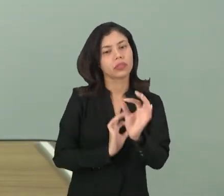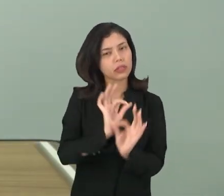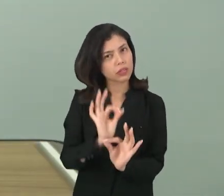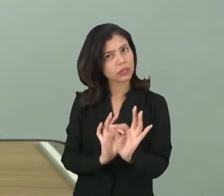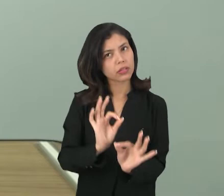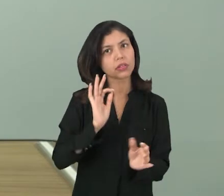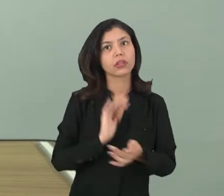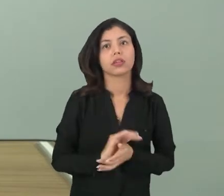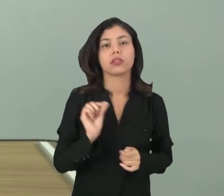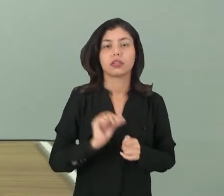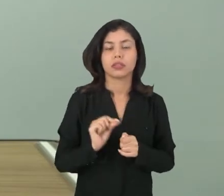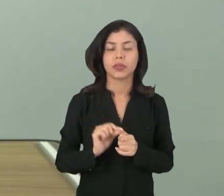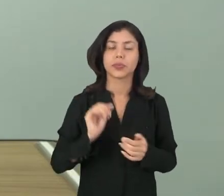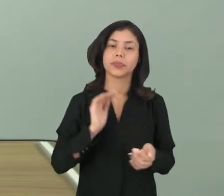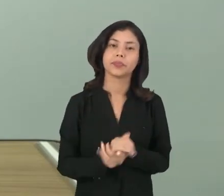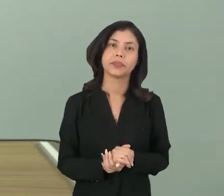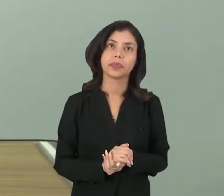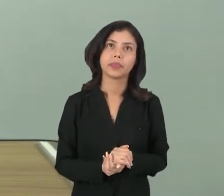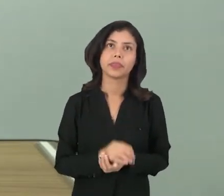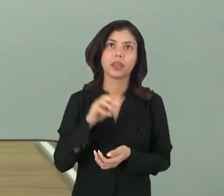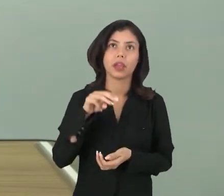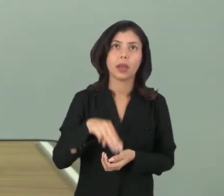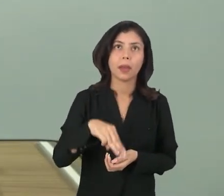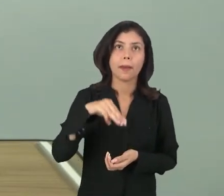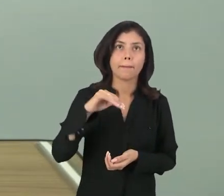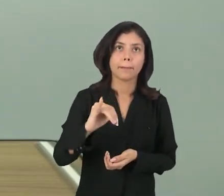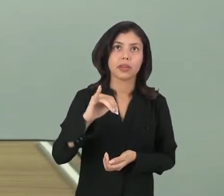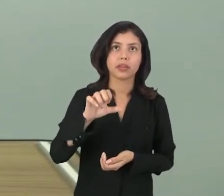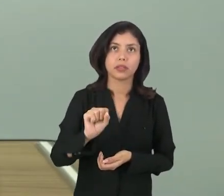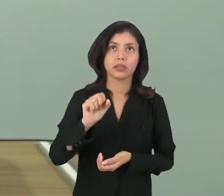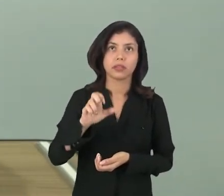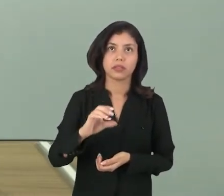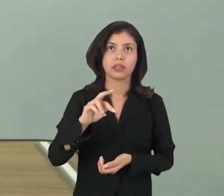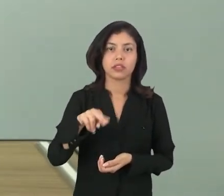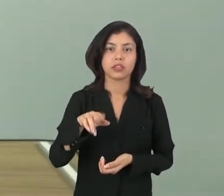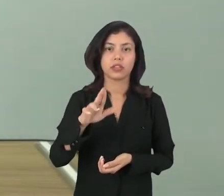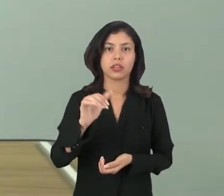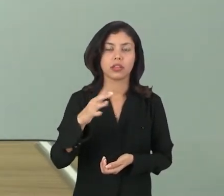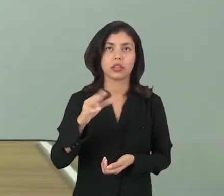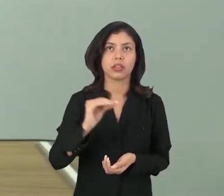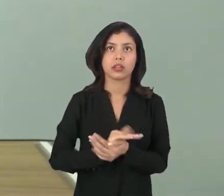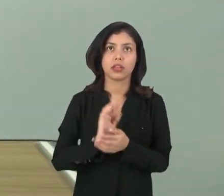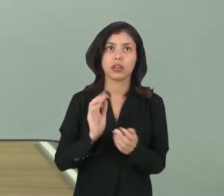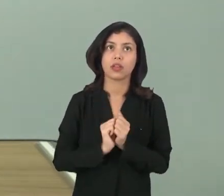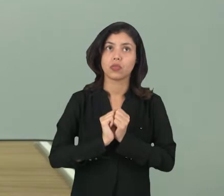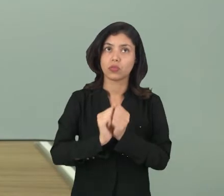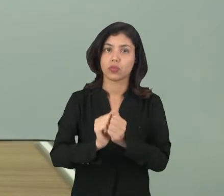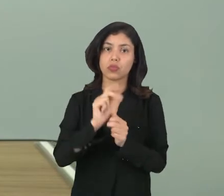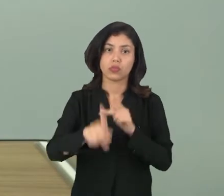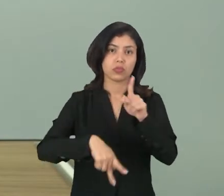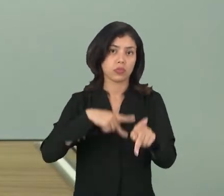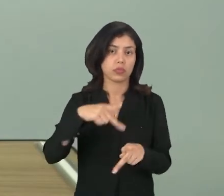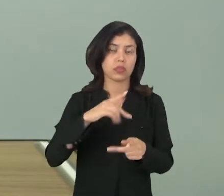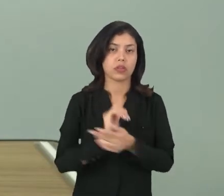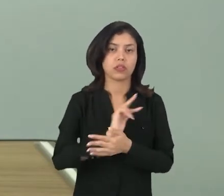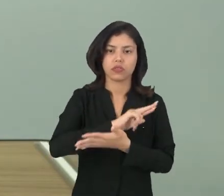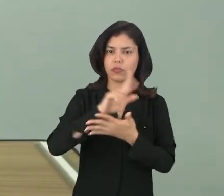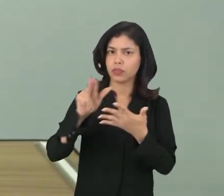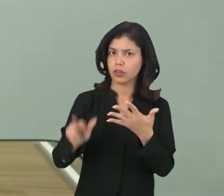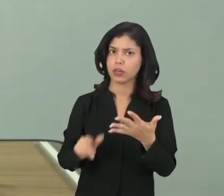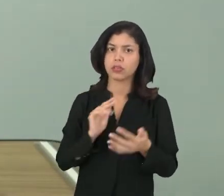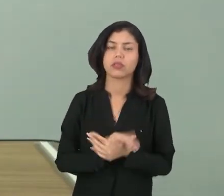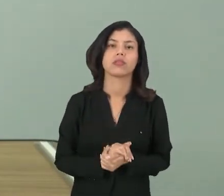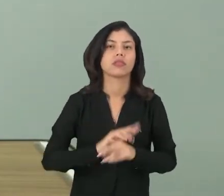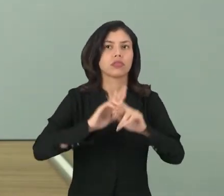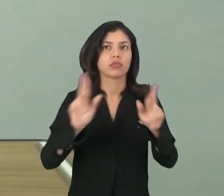construída, ela foi formada por miscigenação. E o que é isso? É a união de povos diferentes.